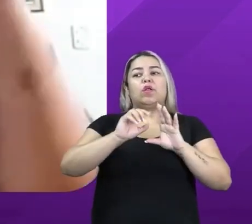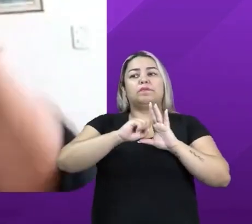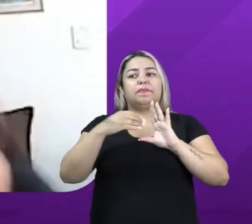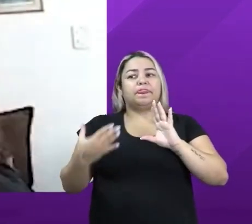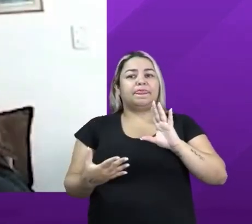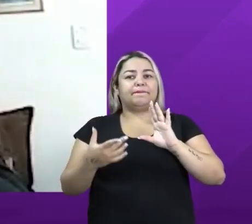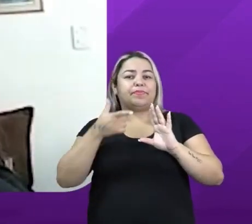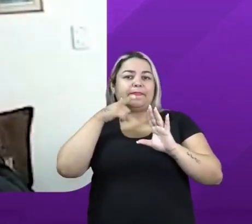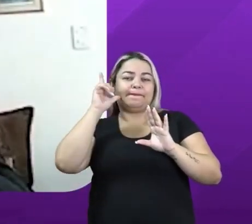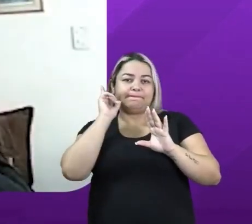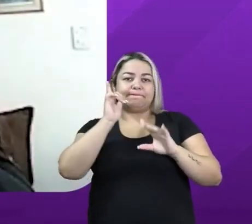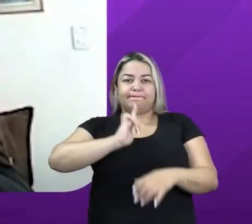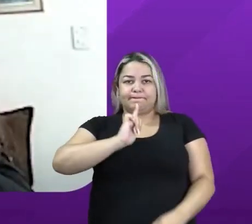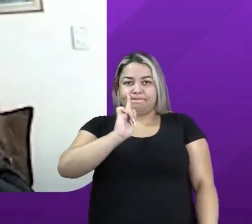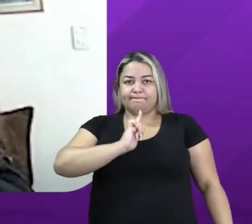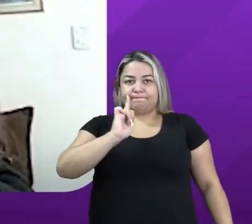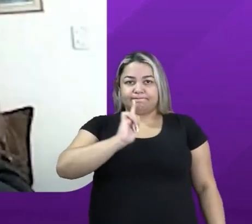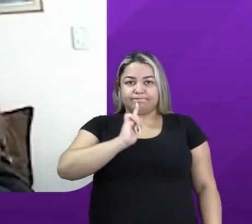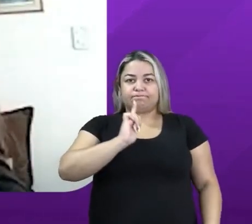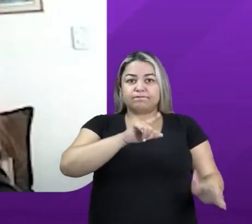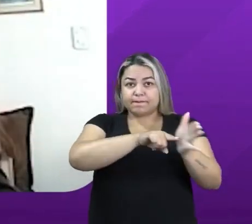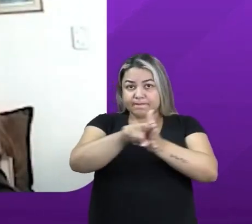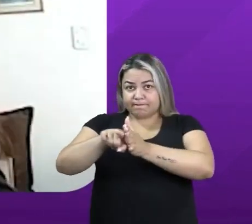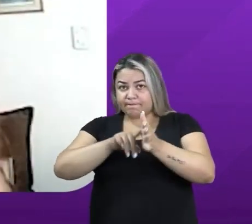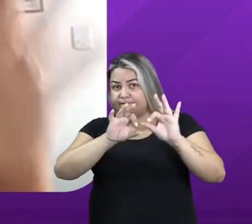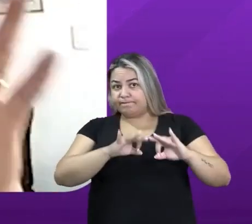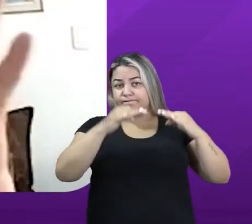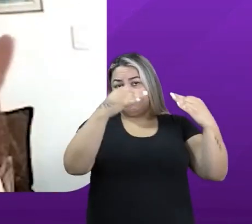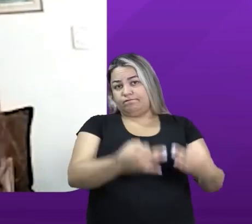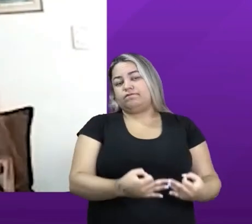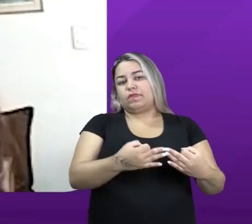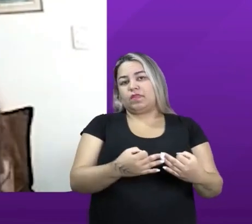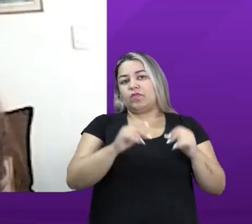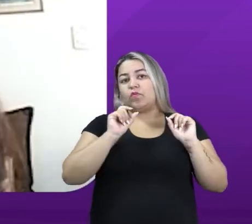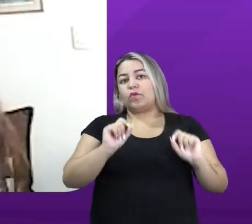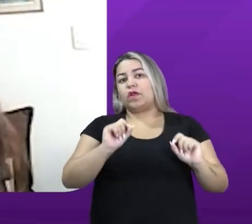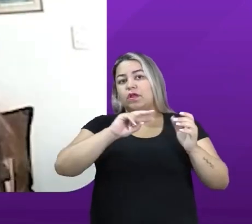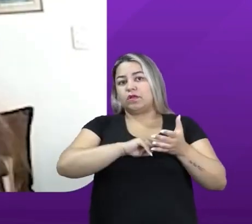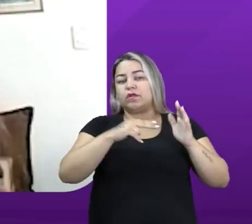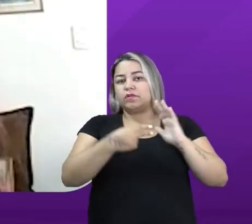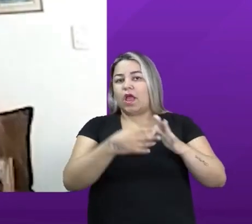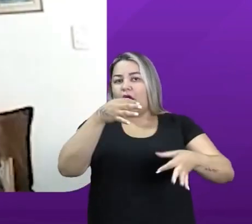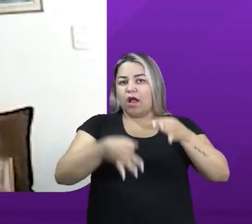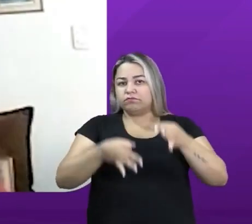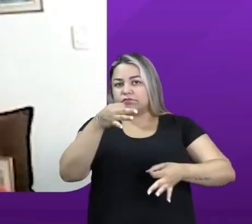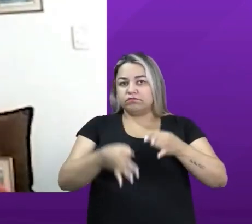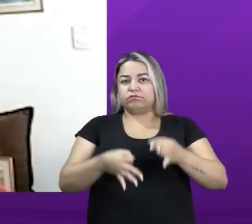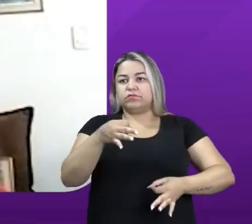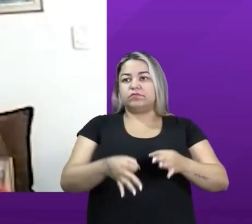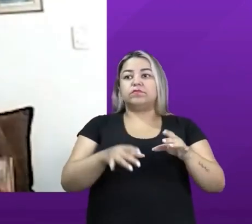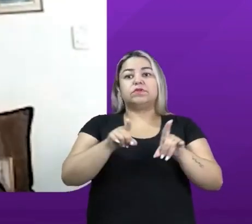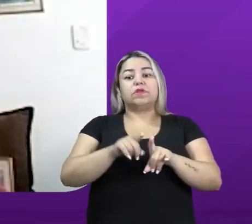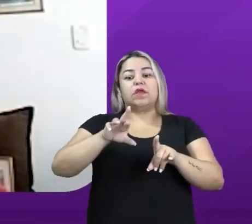anterior para que haja o planejamento familiar e reprodutivo, que é o conceito da justiça